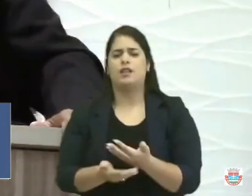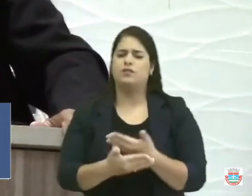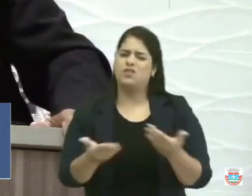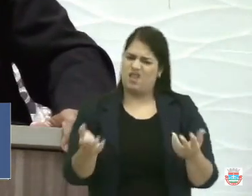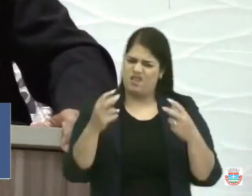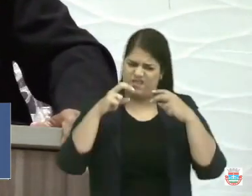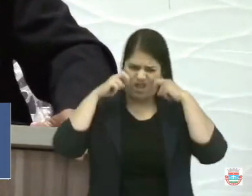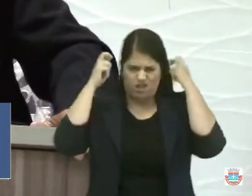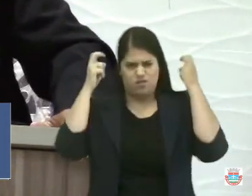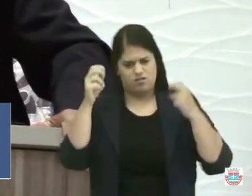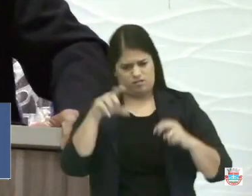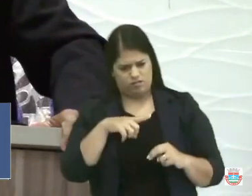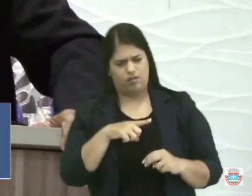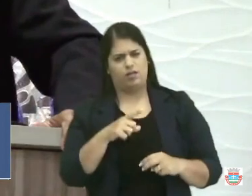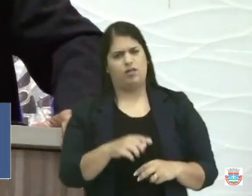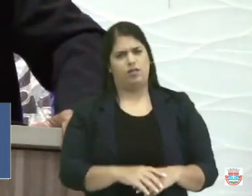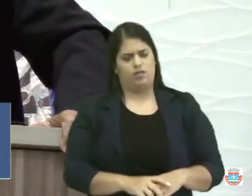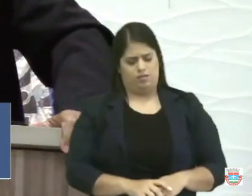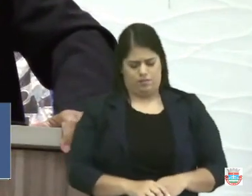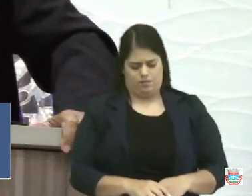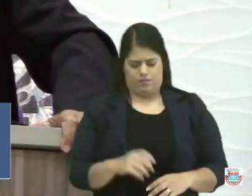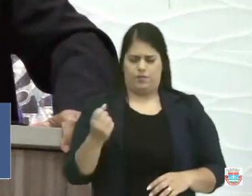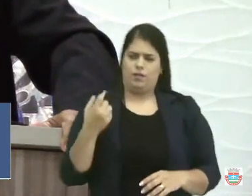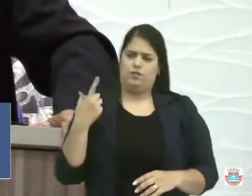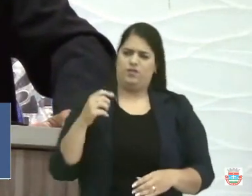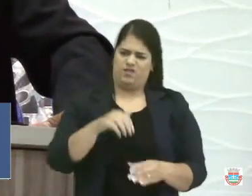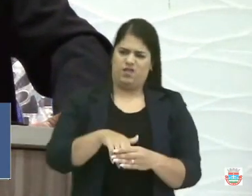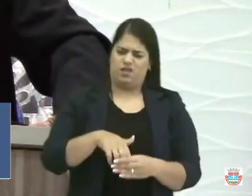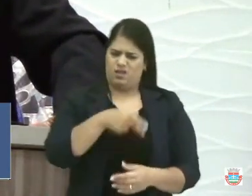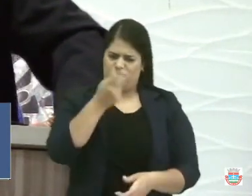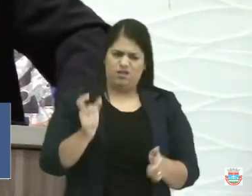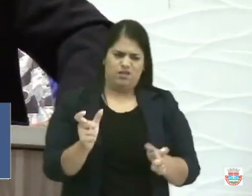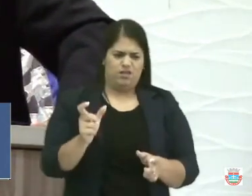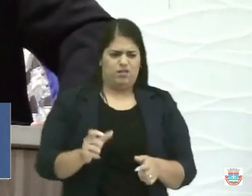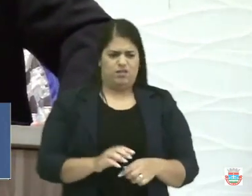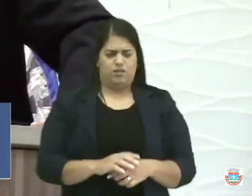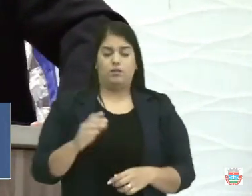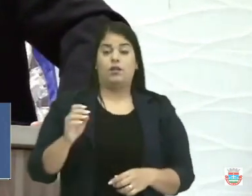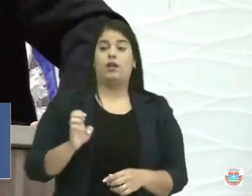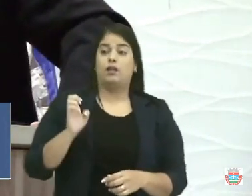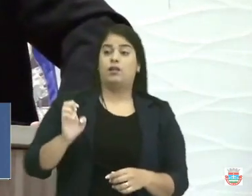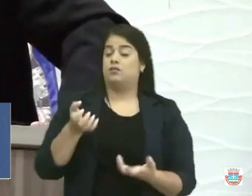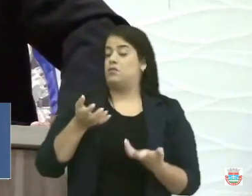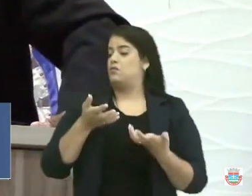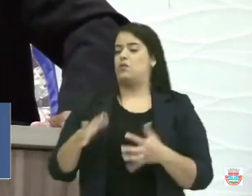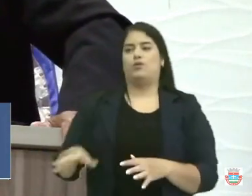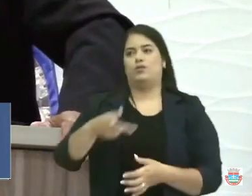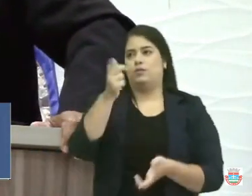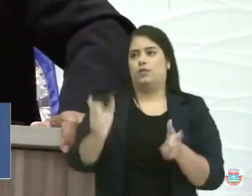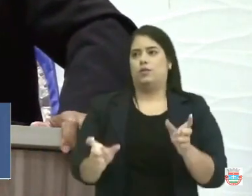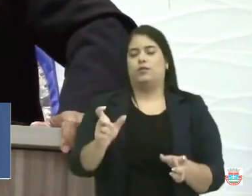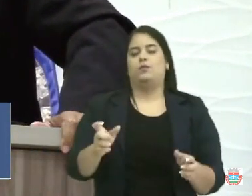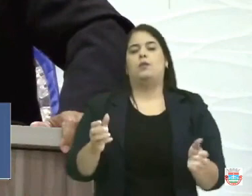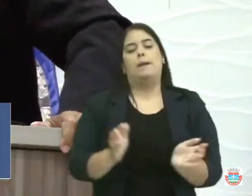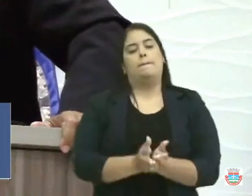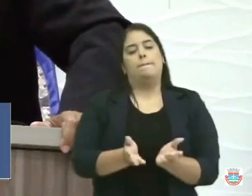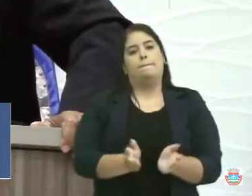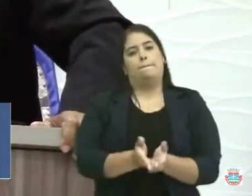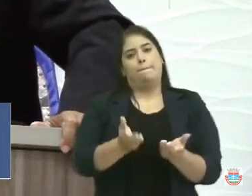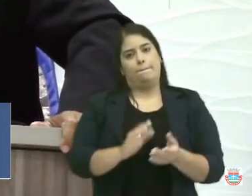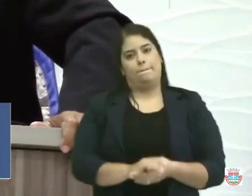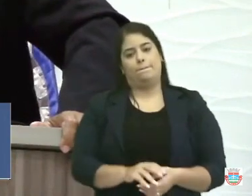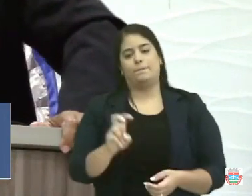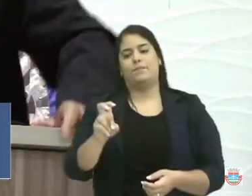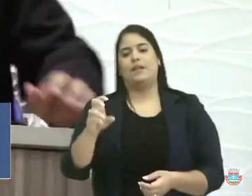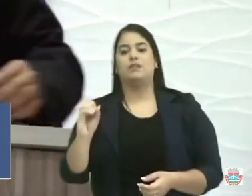homem. Tenham vergonha, não voto no povo desse, não. Que rico não gosta de pobre, não. Rico quer comprar você com 50 reais.